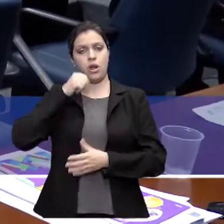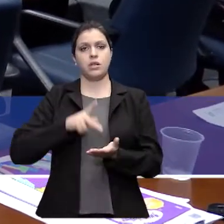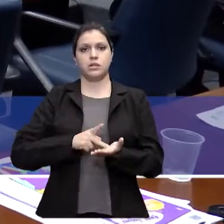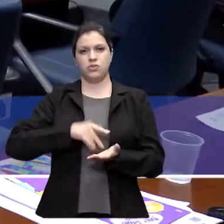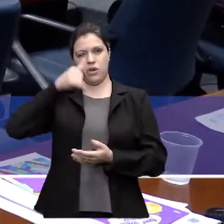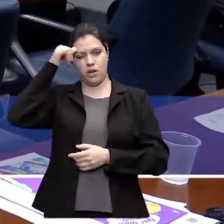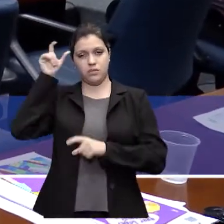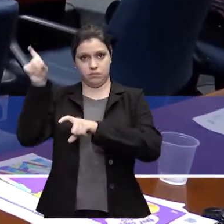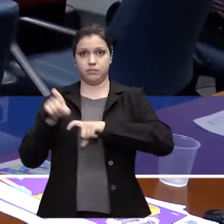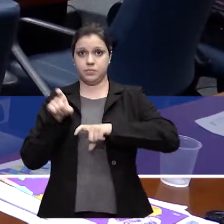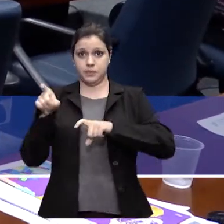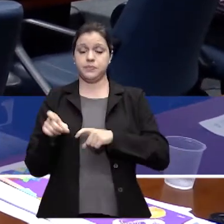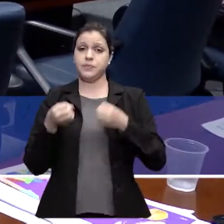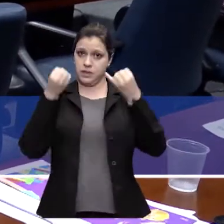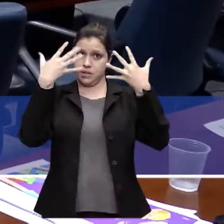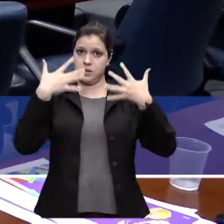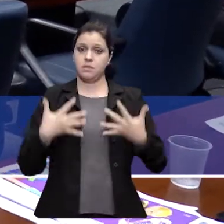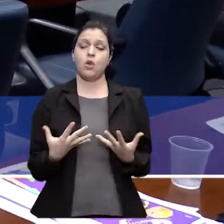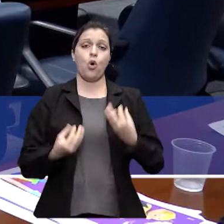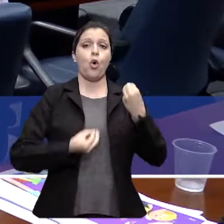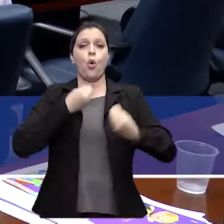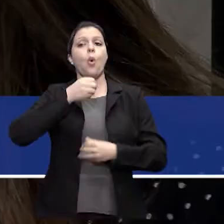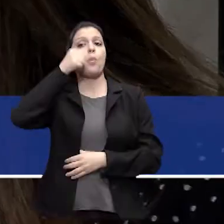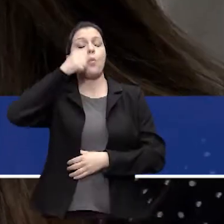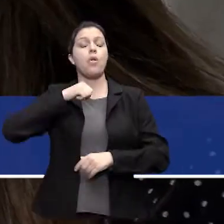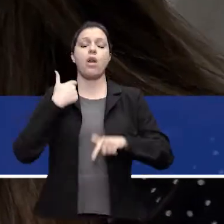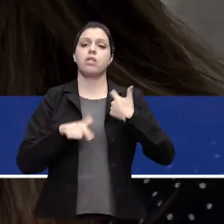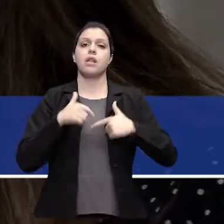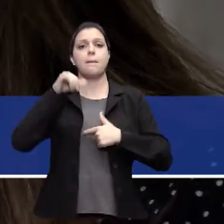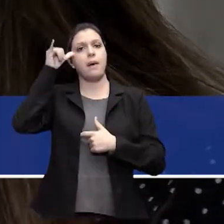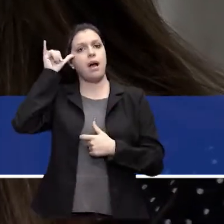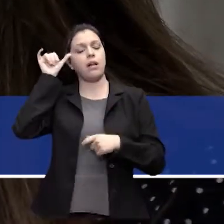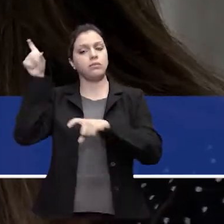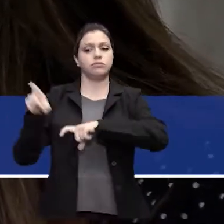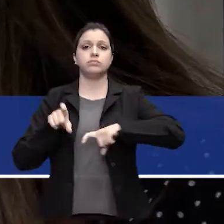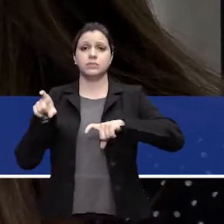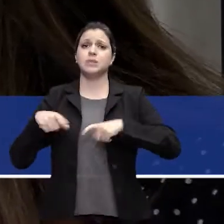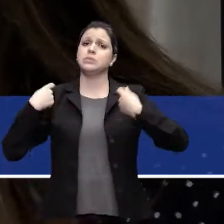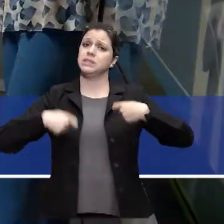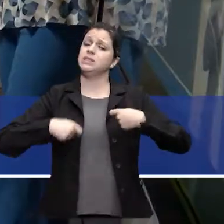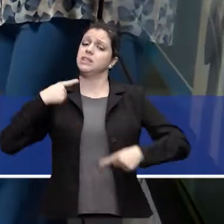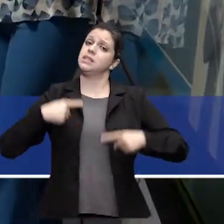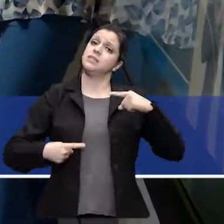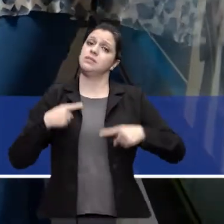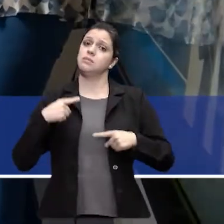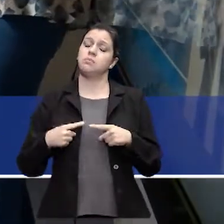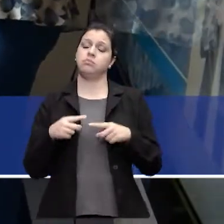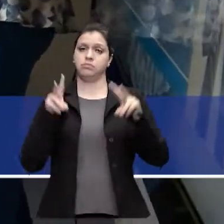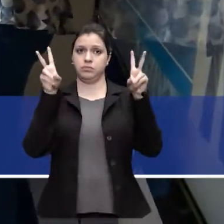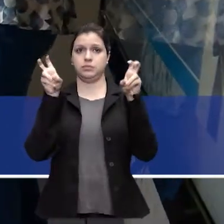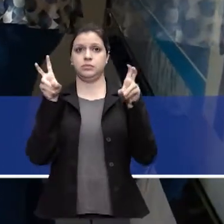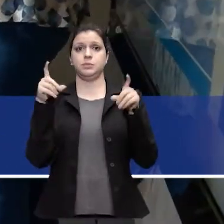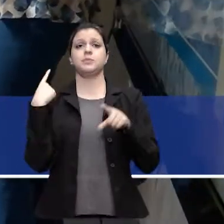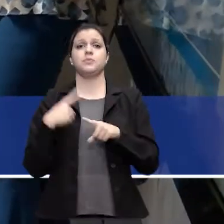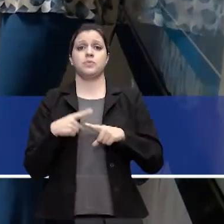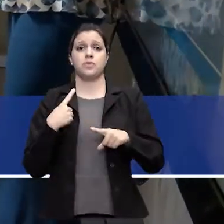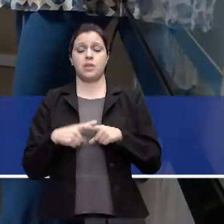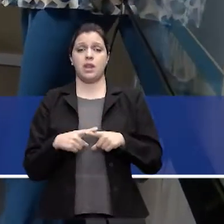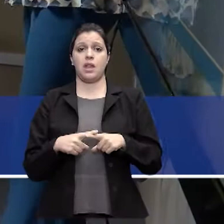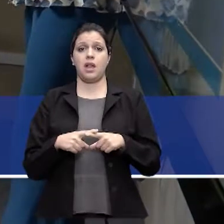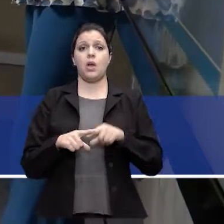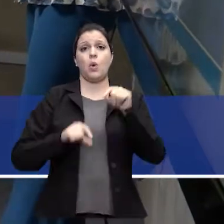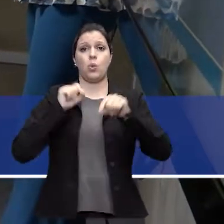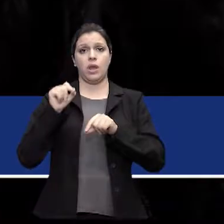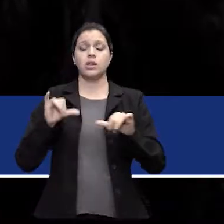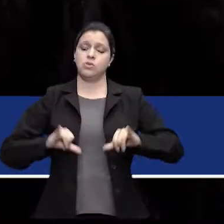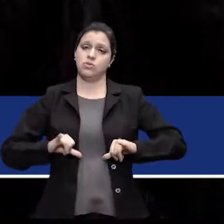Campo Grande falou sobre o protagonismo feminino no campo e o quanto esse assunto deve ser bastante debatido, em consequência da